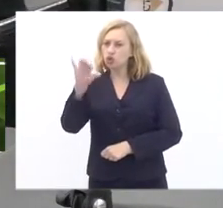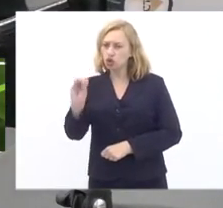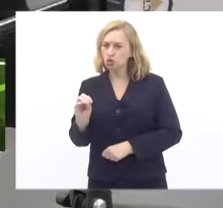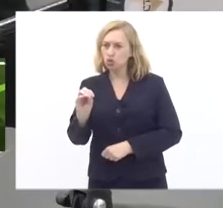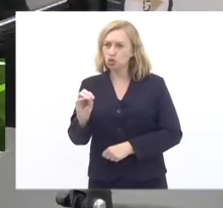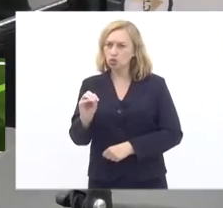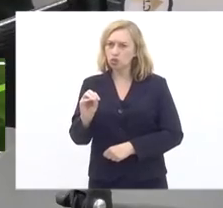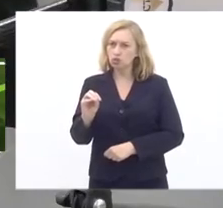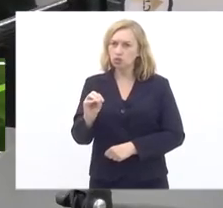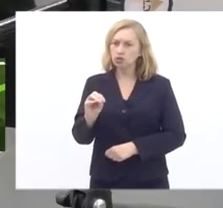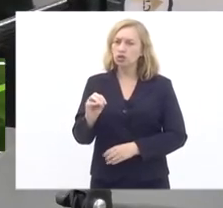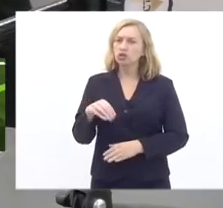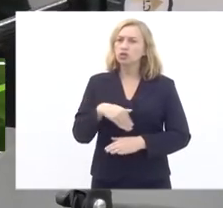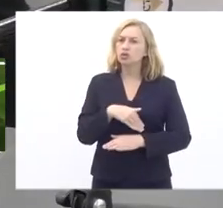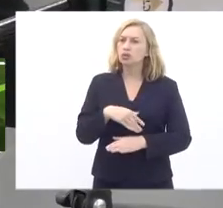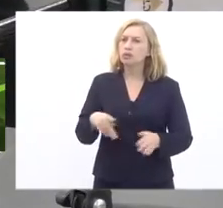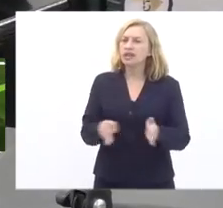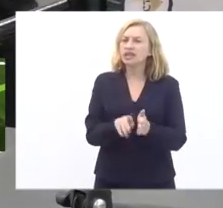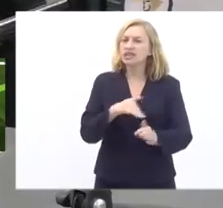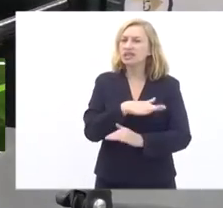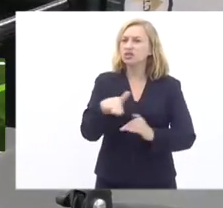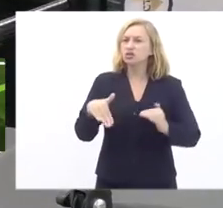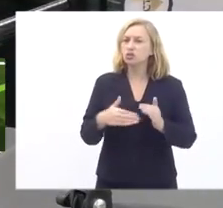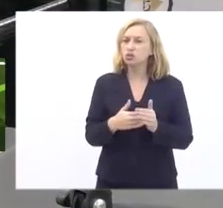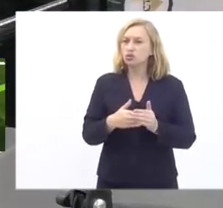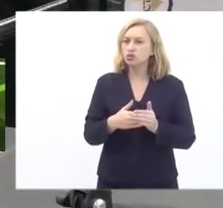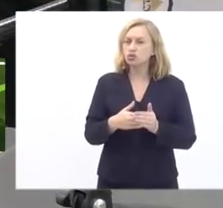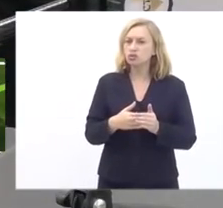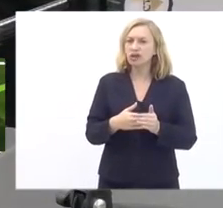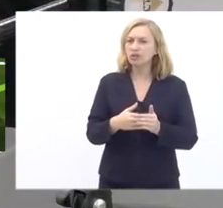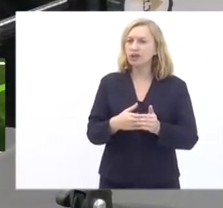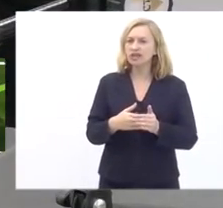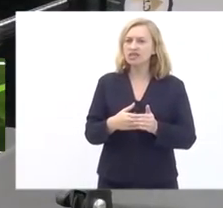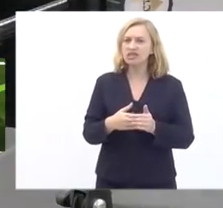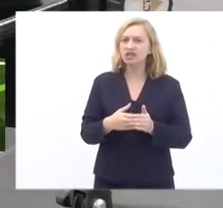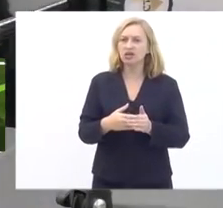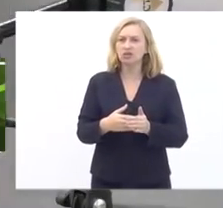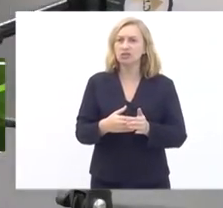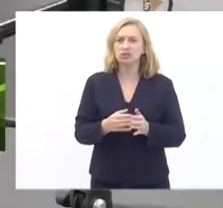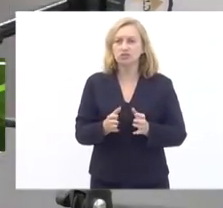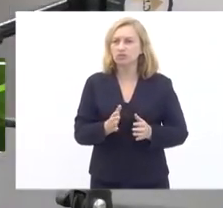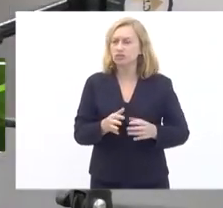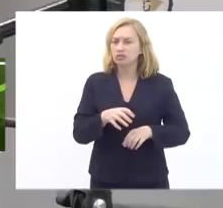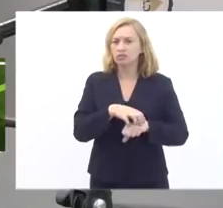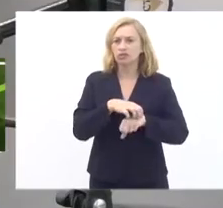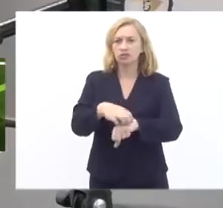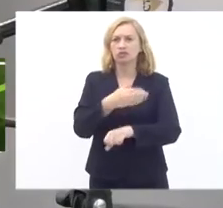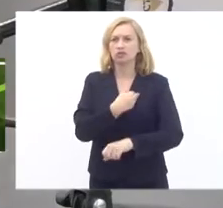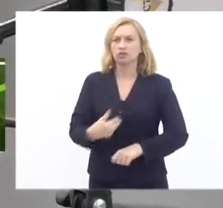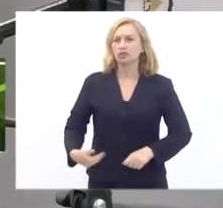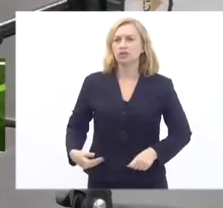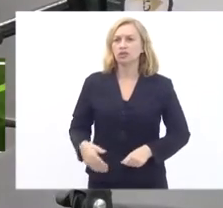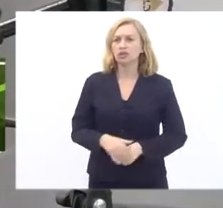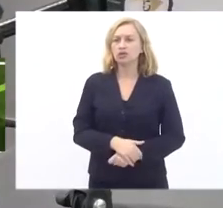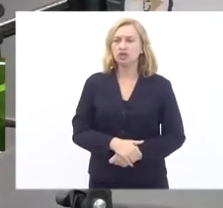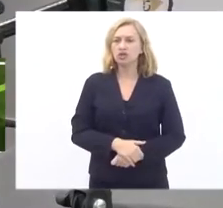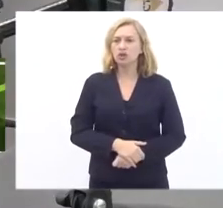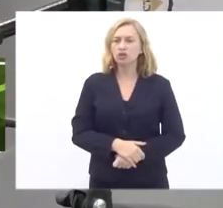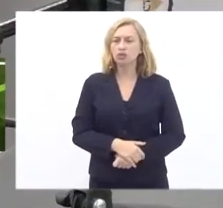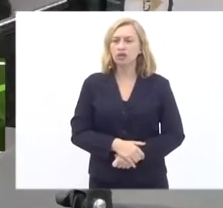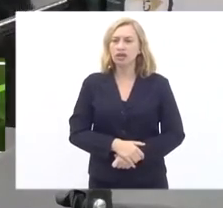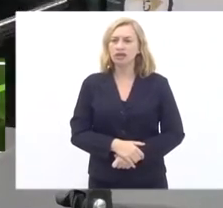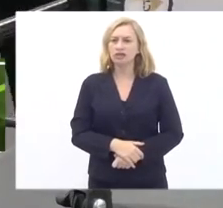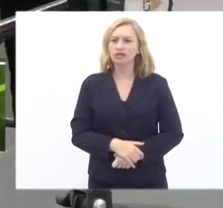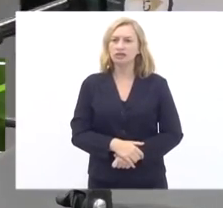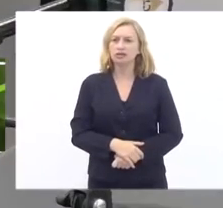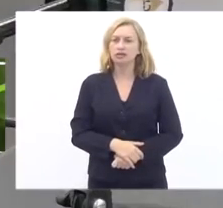assambarca todos os modais. E não é porque o DETRO não está subordinado à Getransp